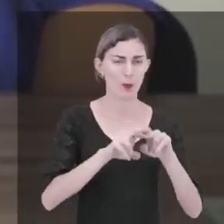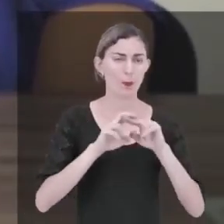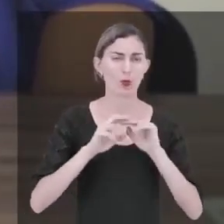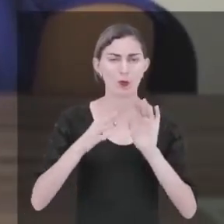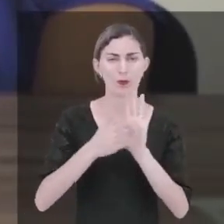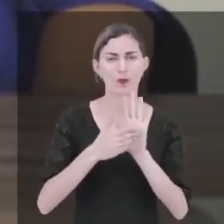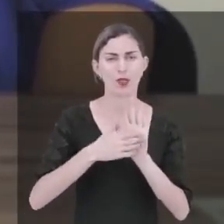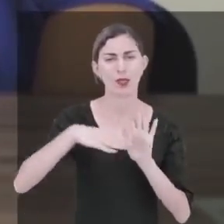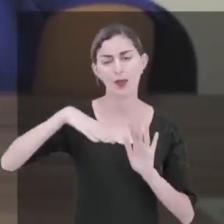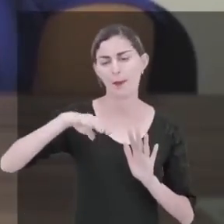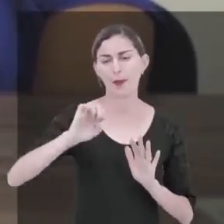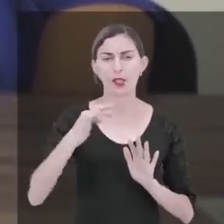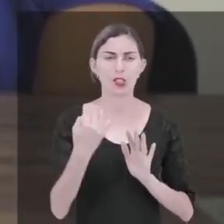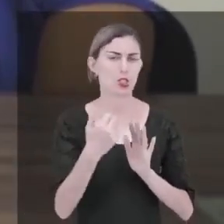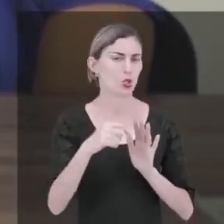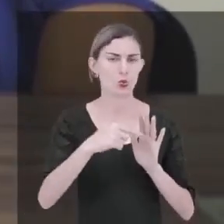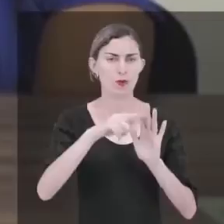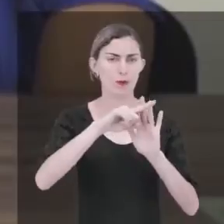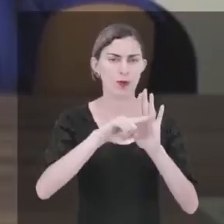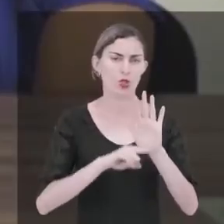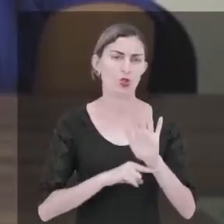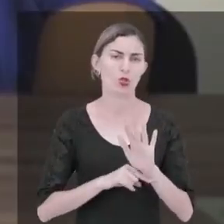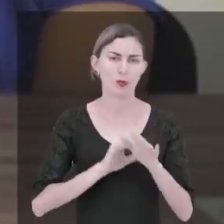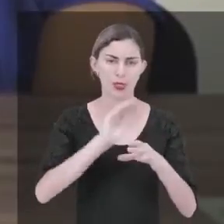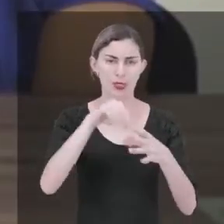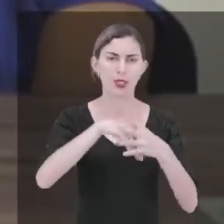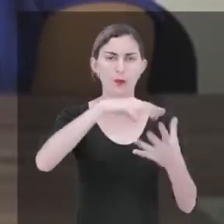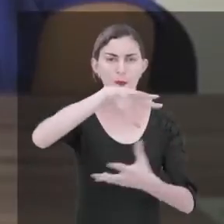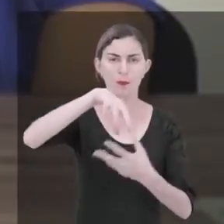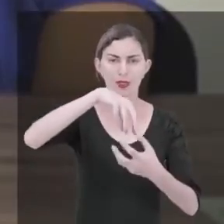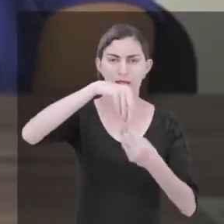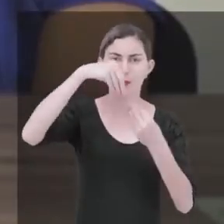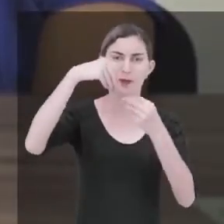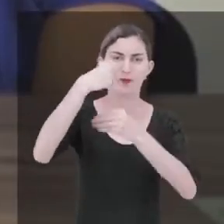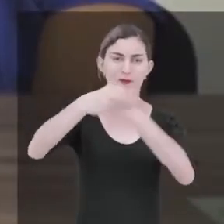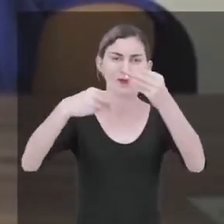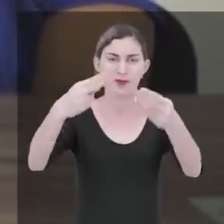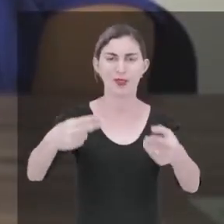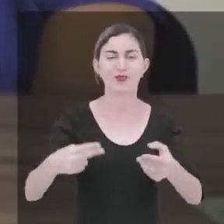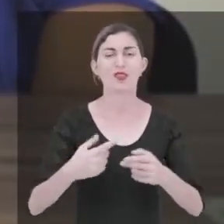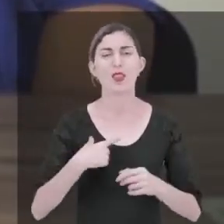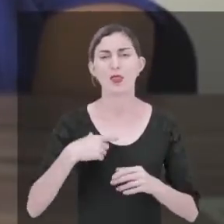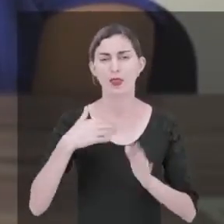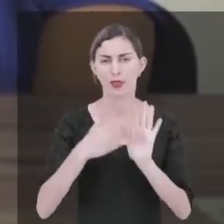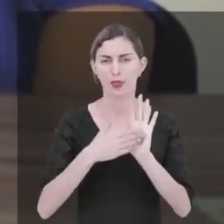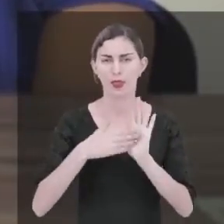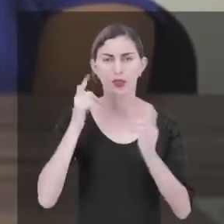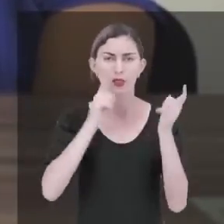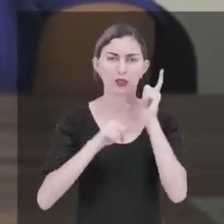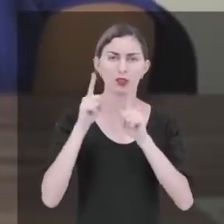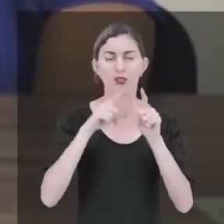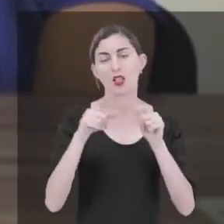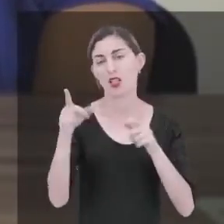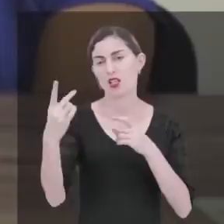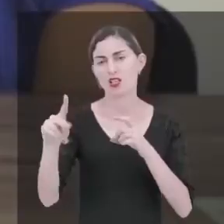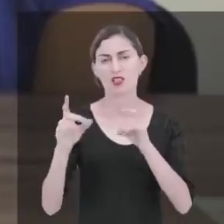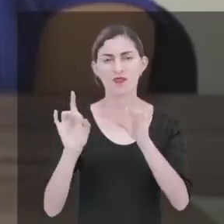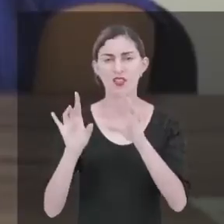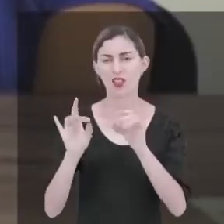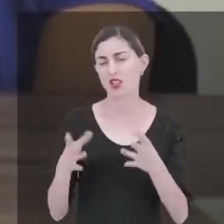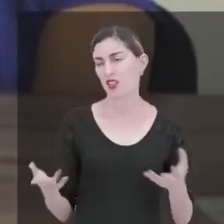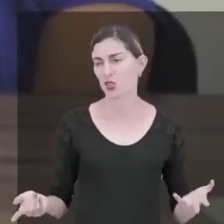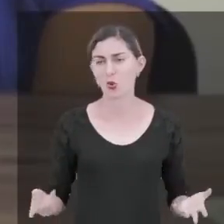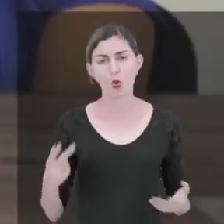ele é motivado por metas. Se eu não tiver um programa interno de premiação por metas alcançadas, esse